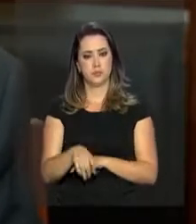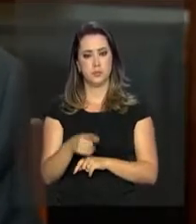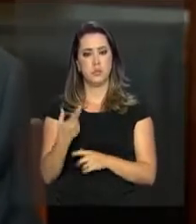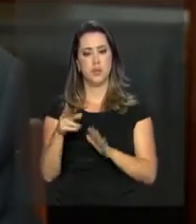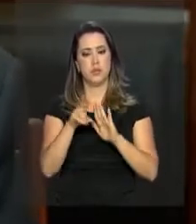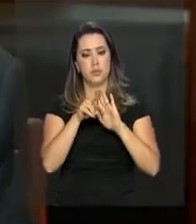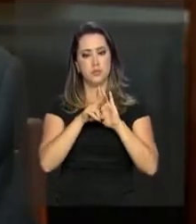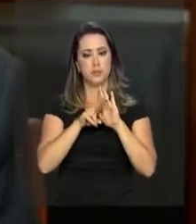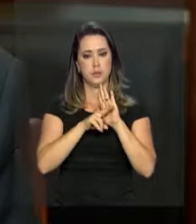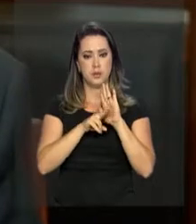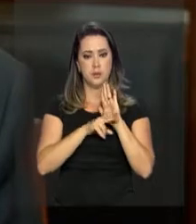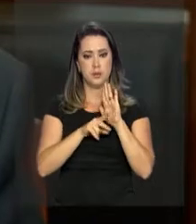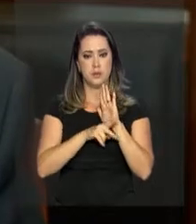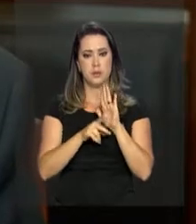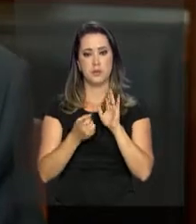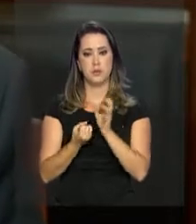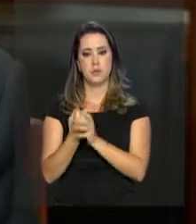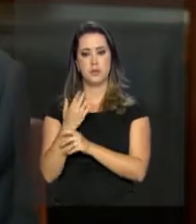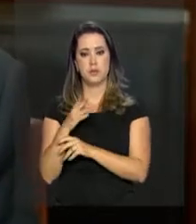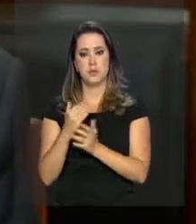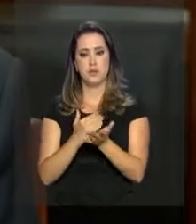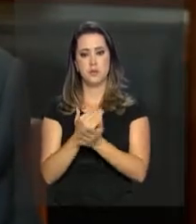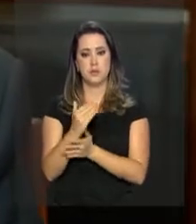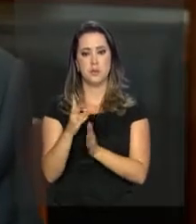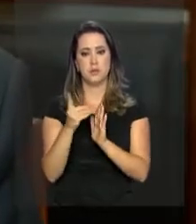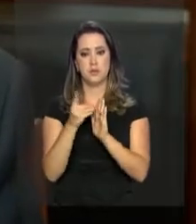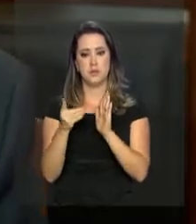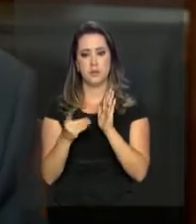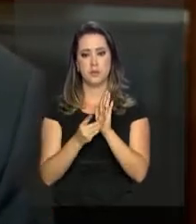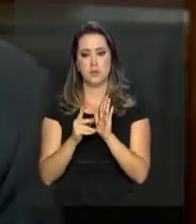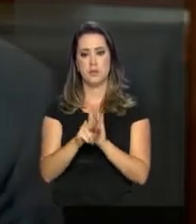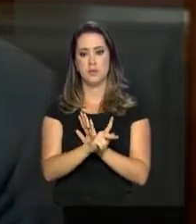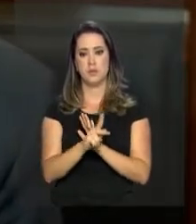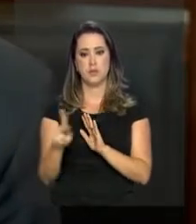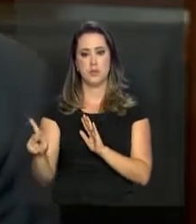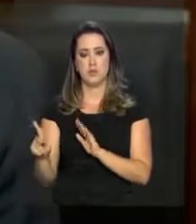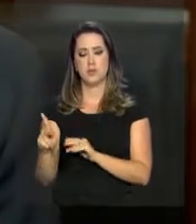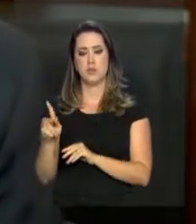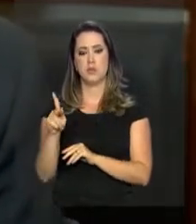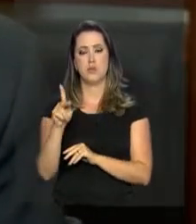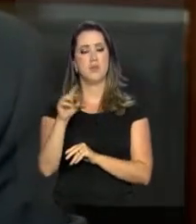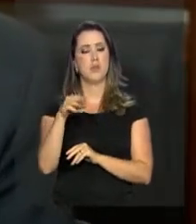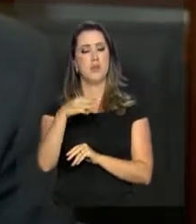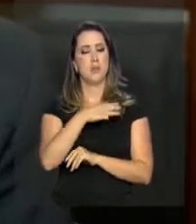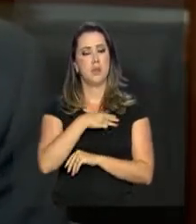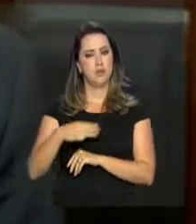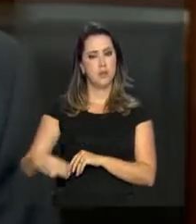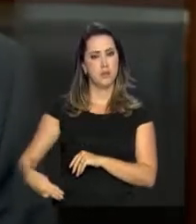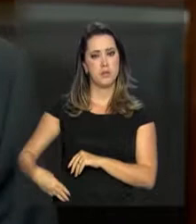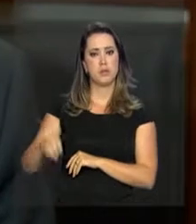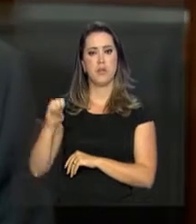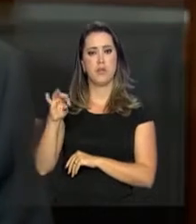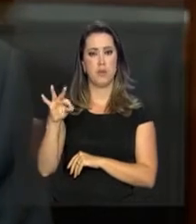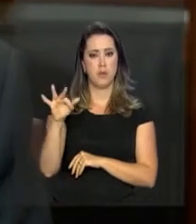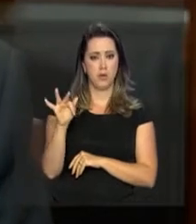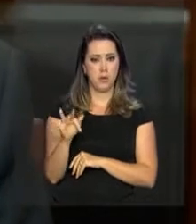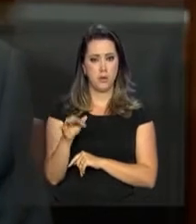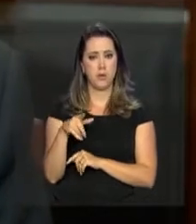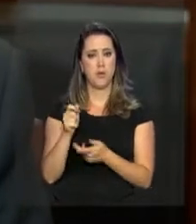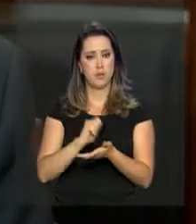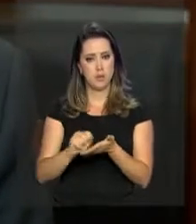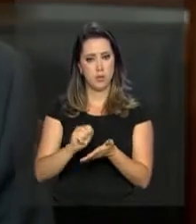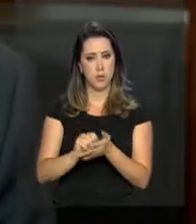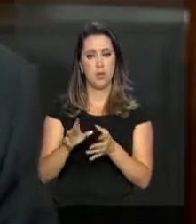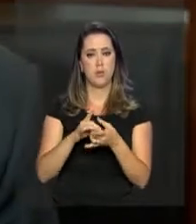regulamentada e foi instituído a partir do decreto assinado pela presidente em exercício ministra cármen lúcia e que é um trabalho de cooperação